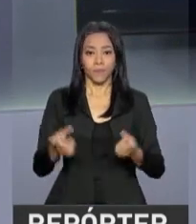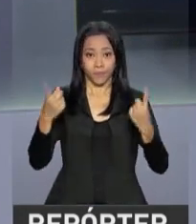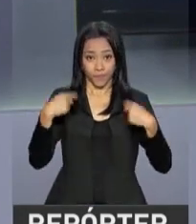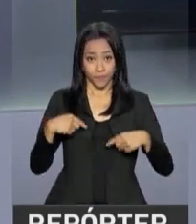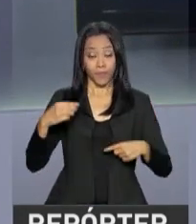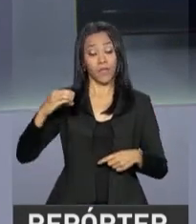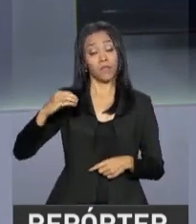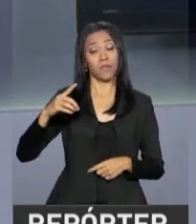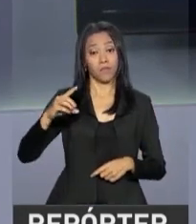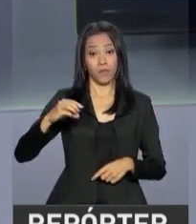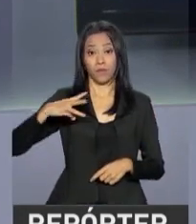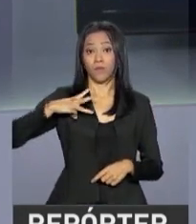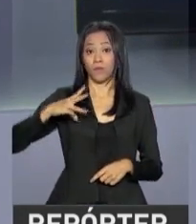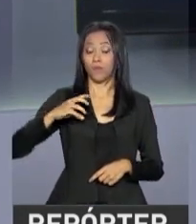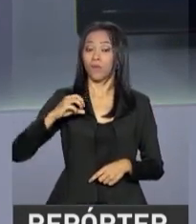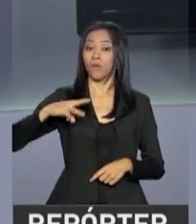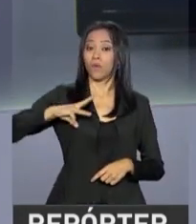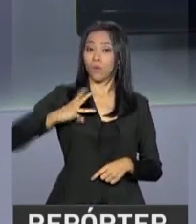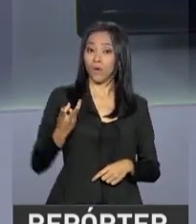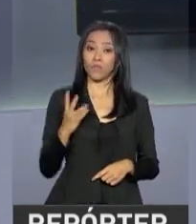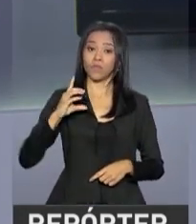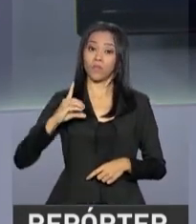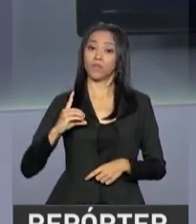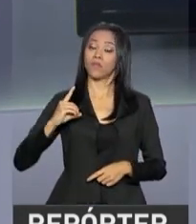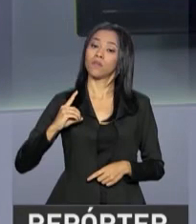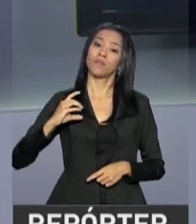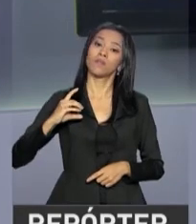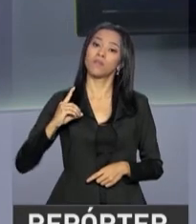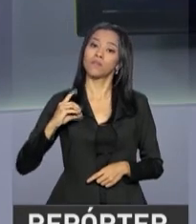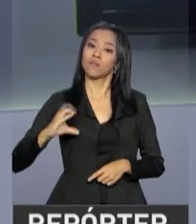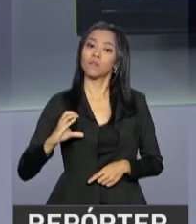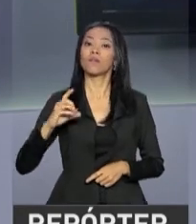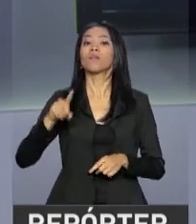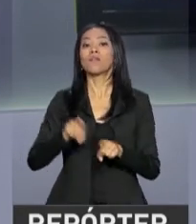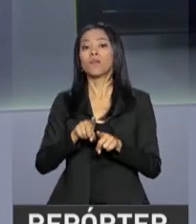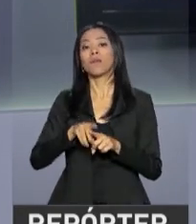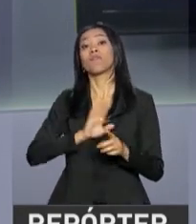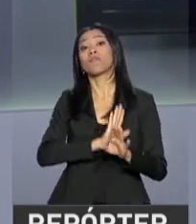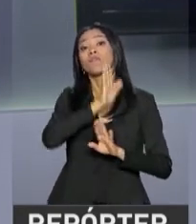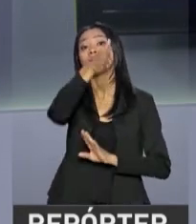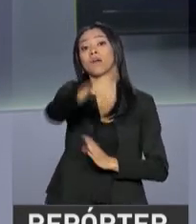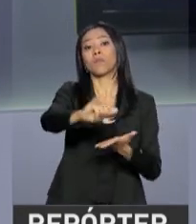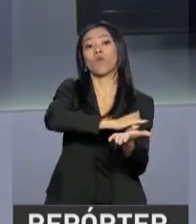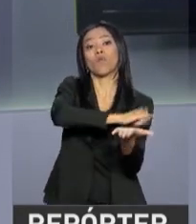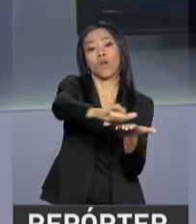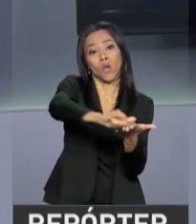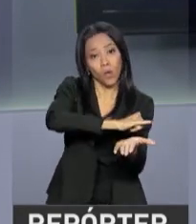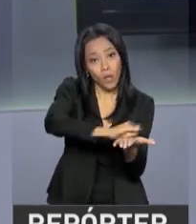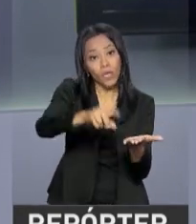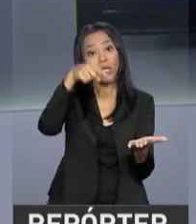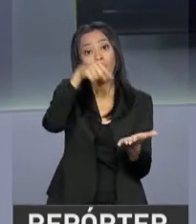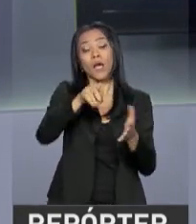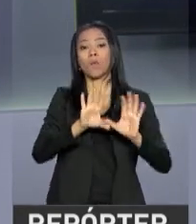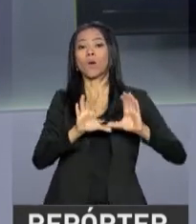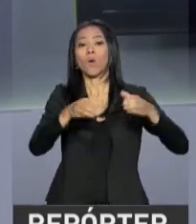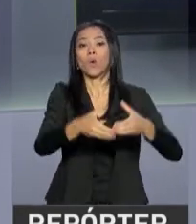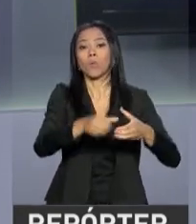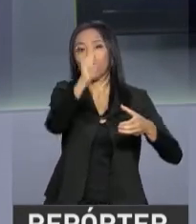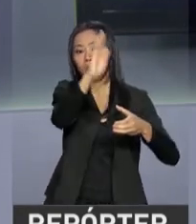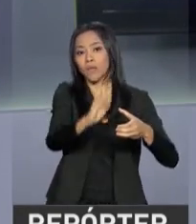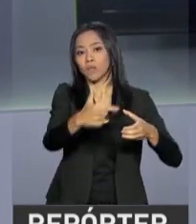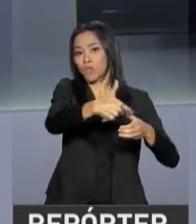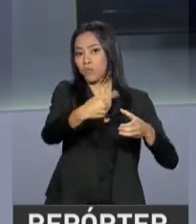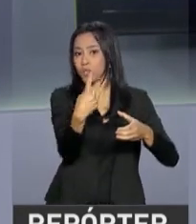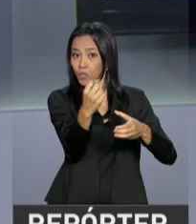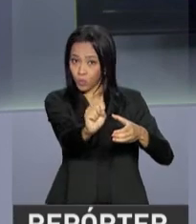och tal o ministro da fazenda eduardo guardiã segue para nova york onde participa da cúpula brasil 2018 na segunda